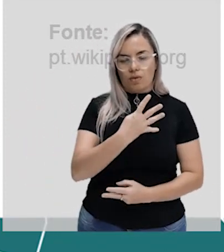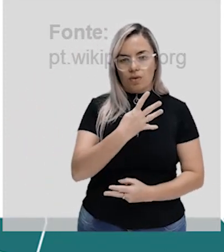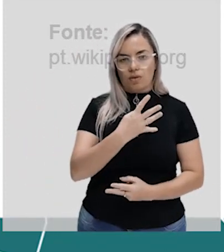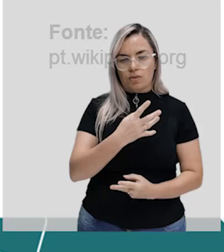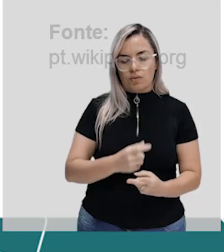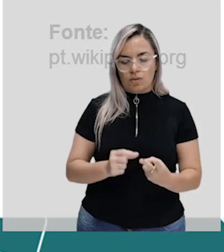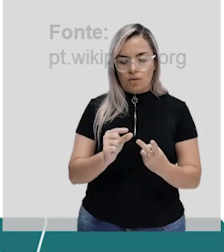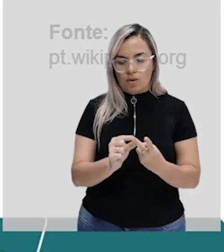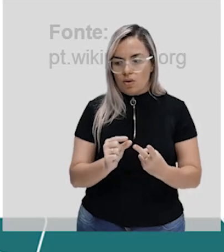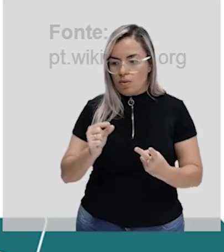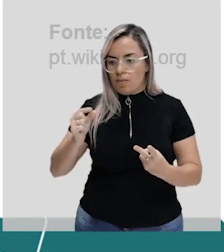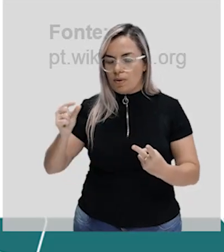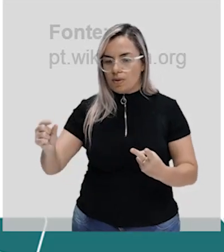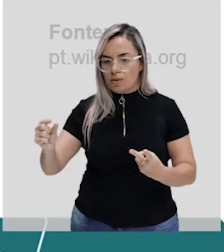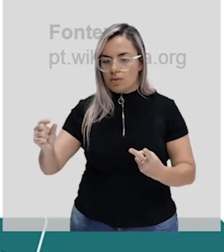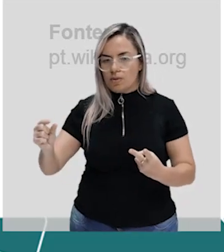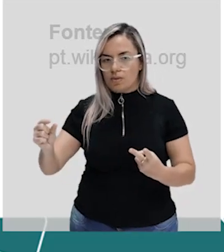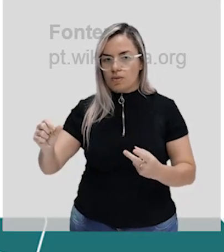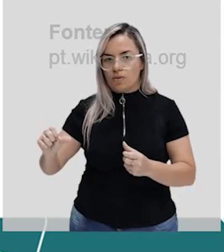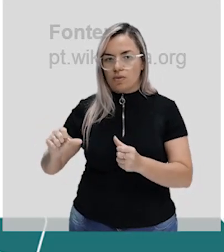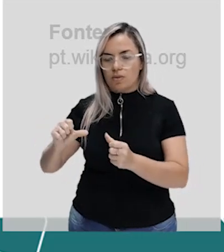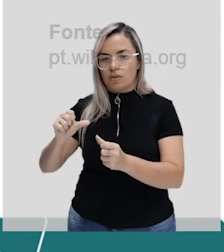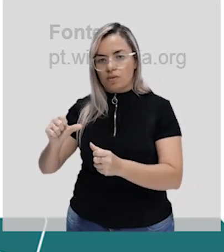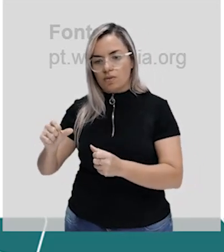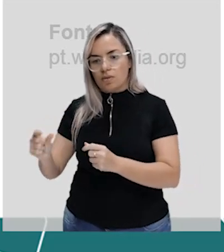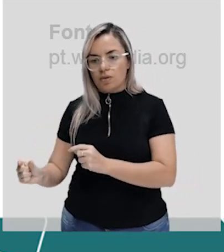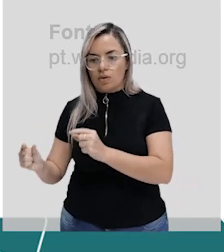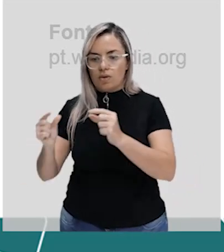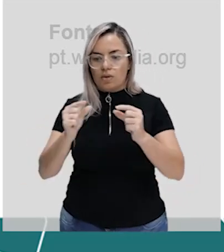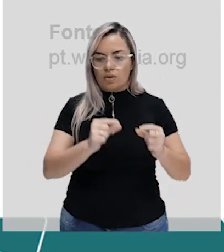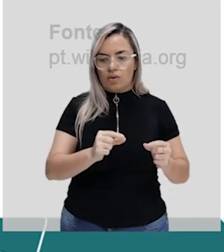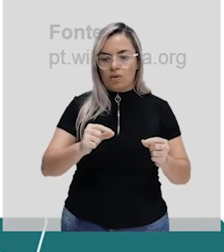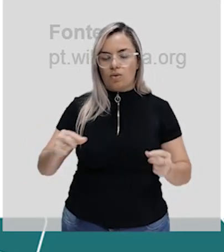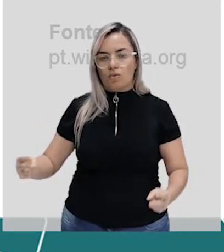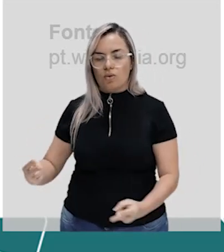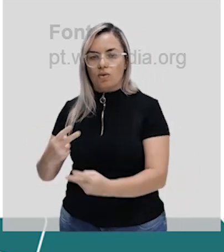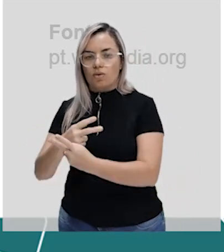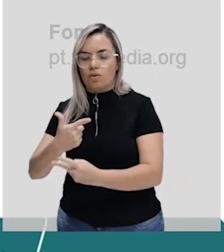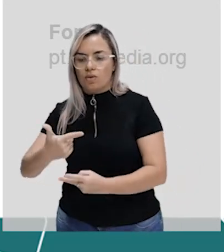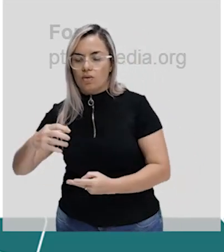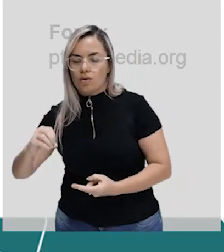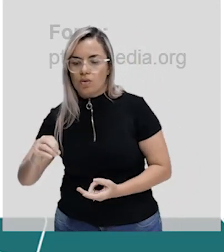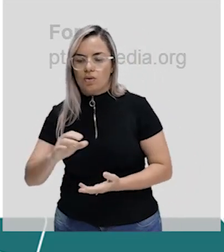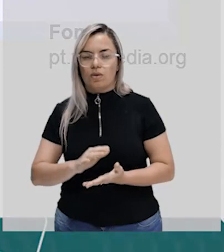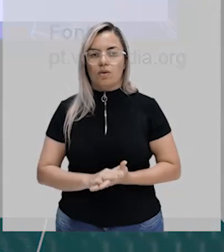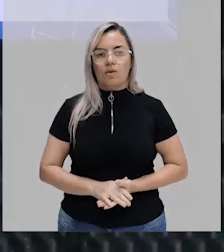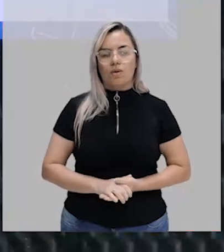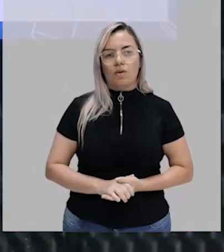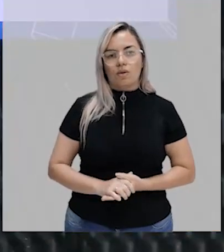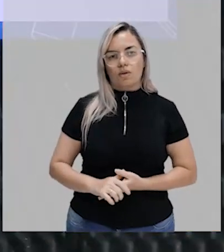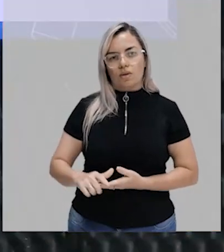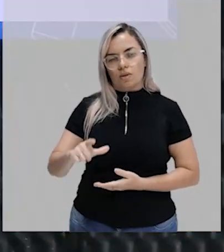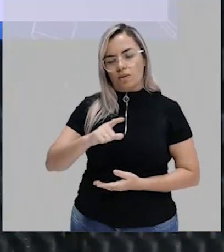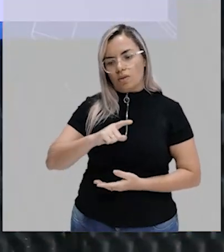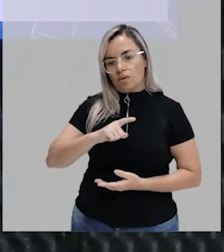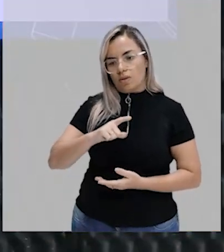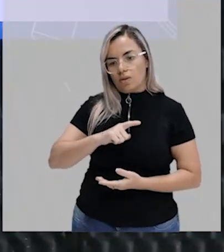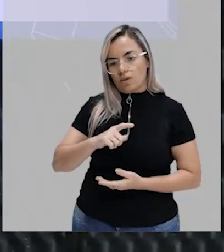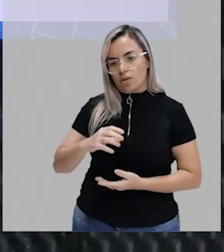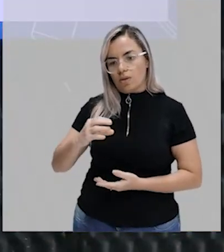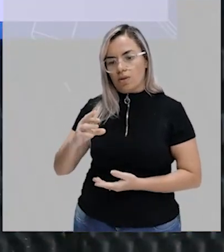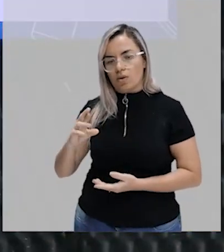tá? E aí, isso aqui é chamado de translocação. Ah, professor, mas existe o crossing over, né, que